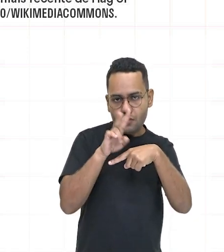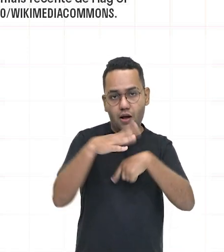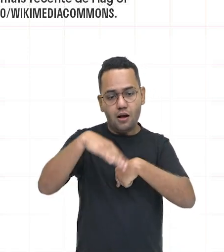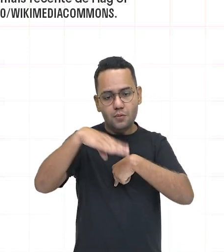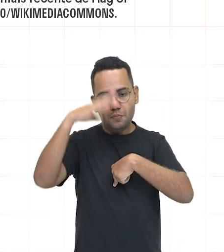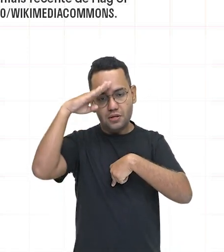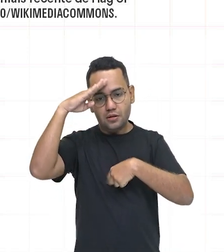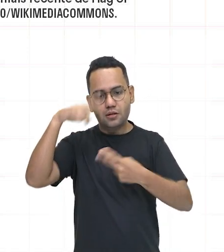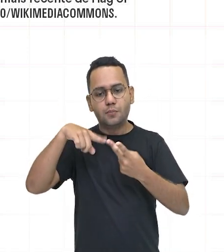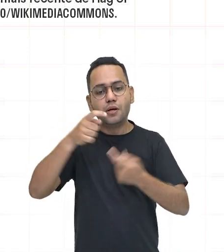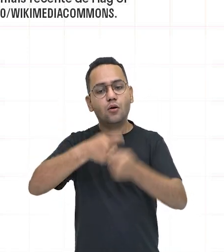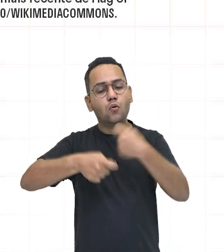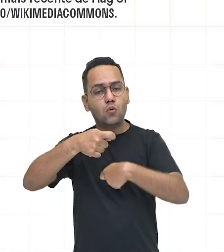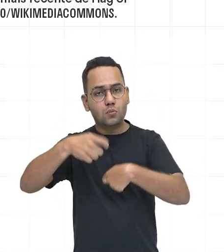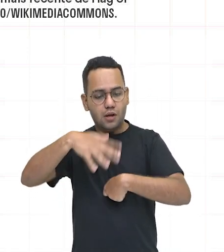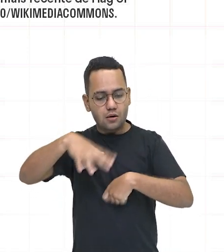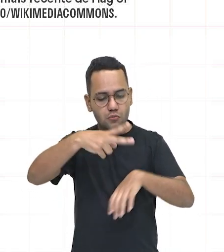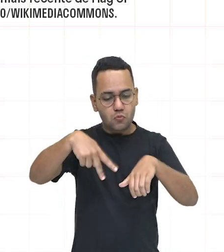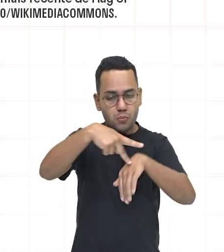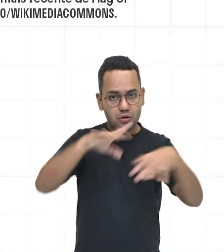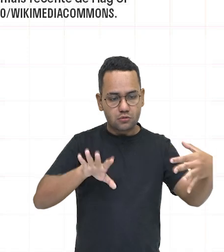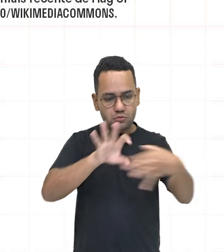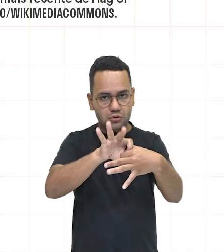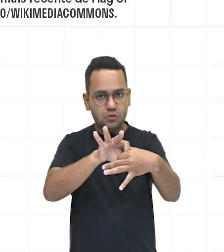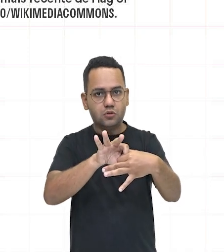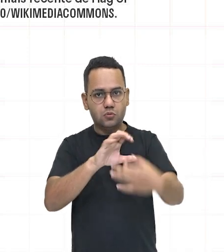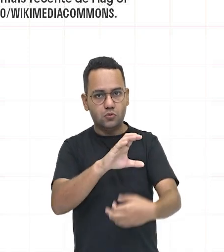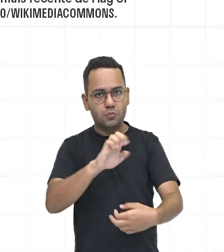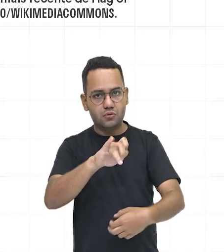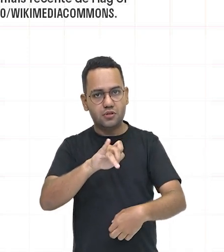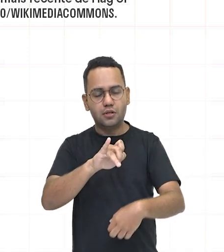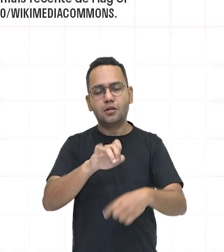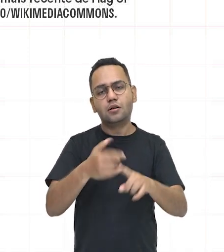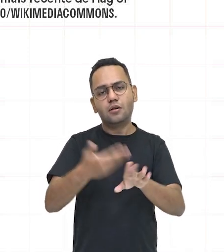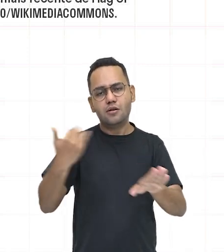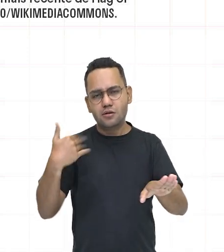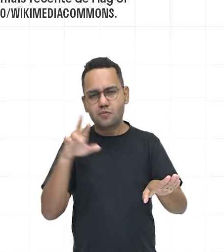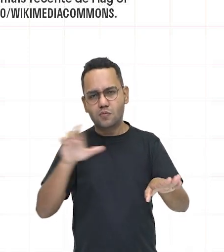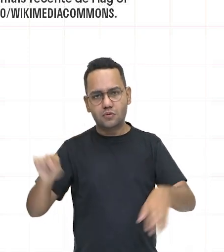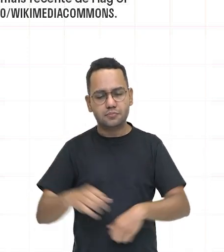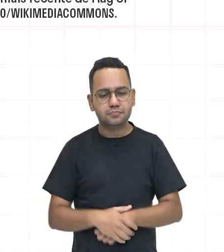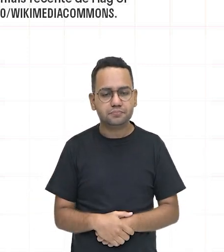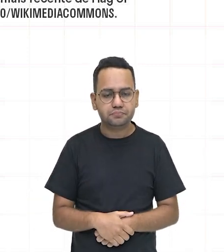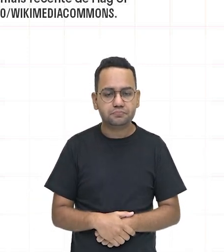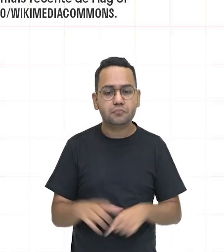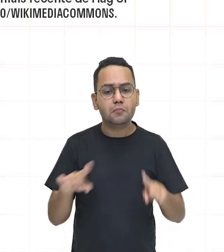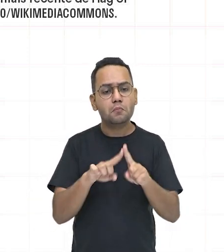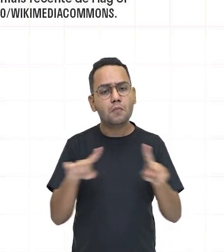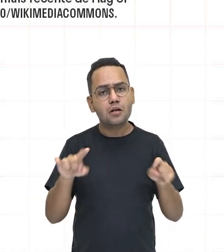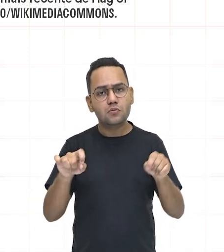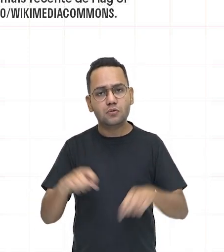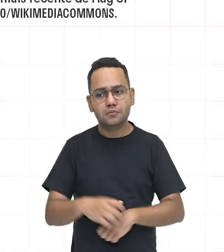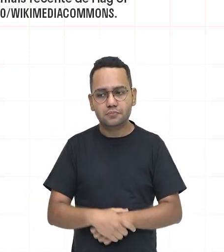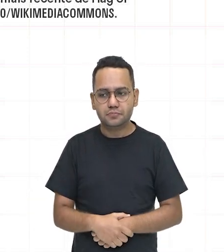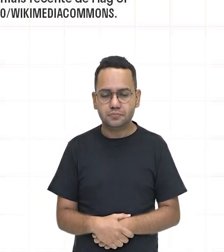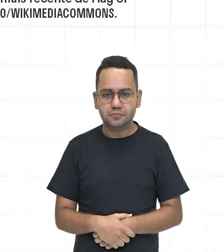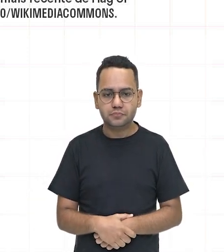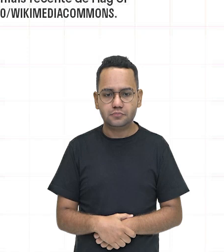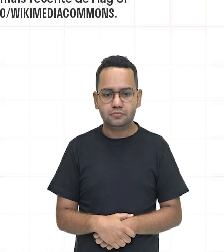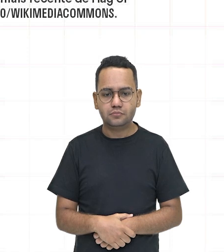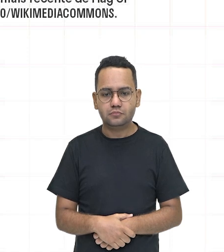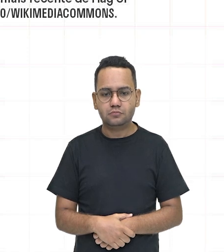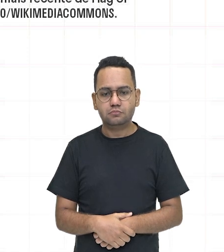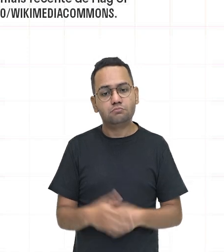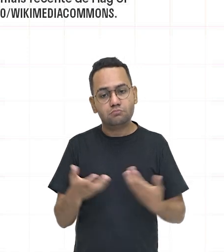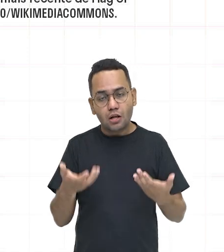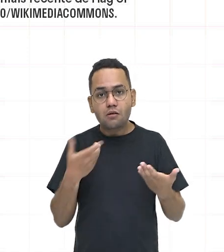Estados membros aí que faziam parte da União Soviética. Porém, ao mesmo tempo, né, que queria se